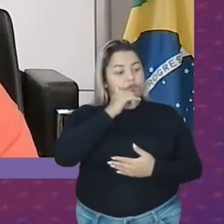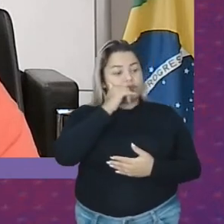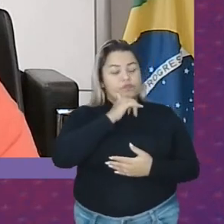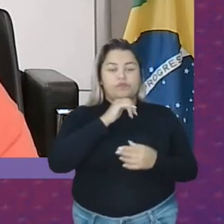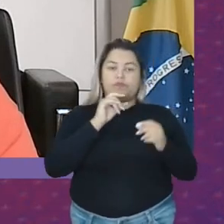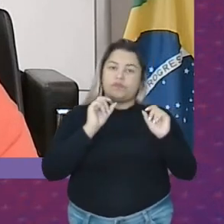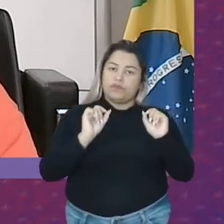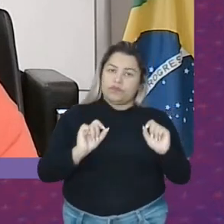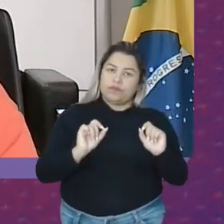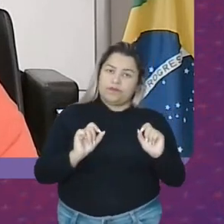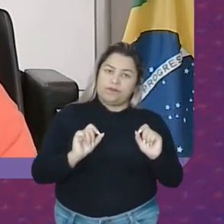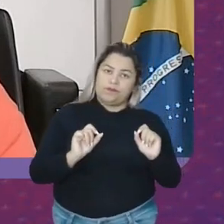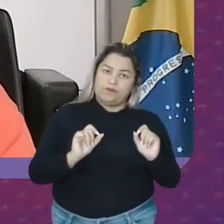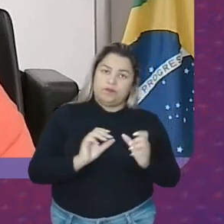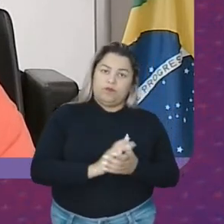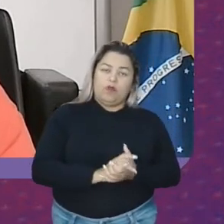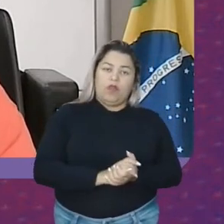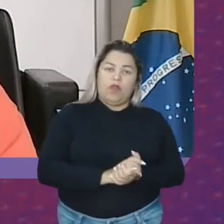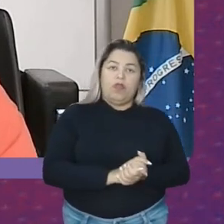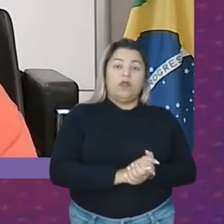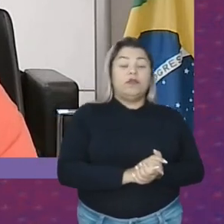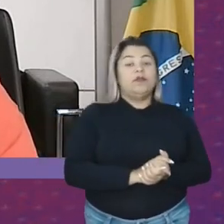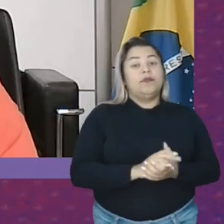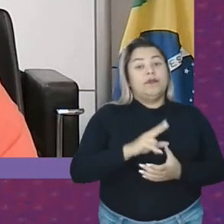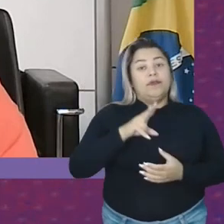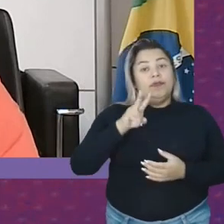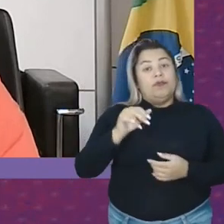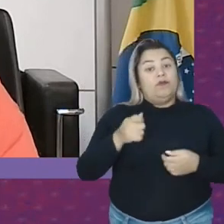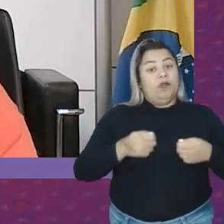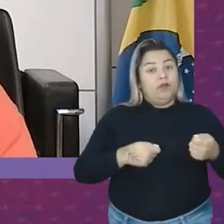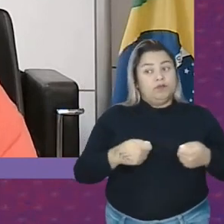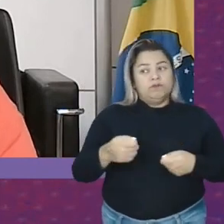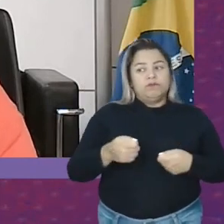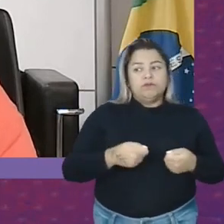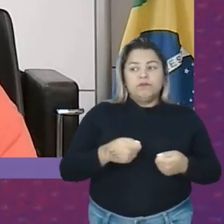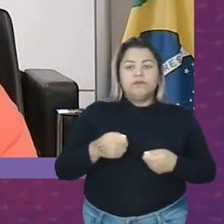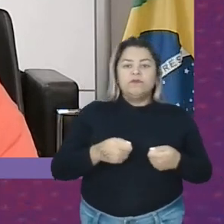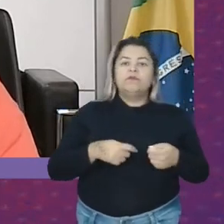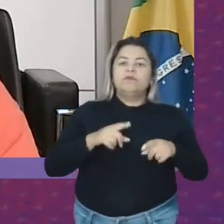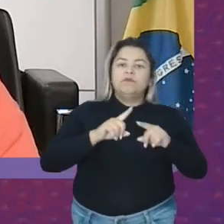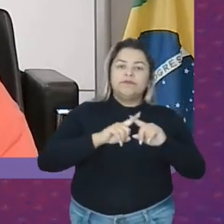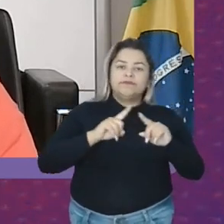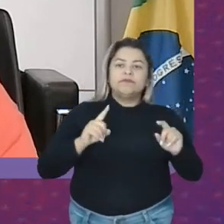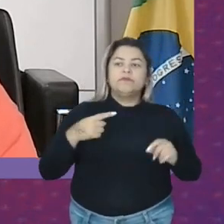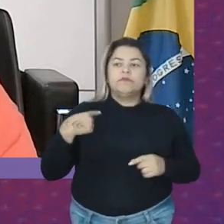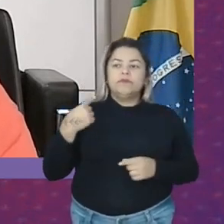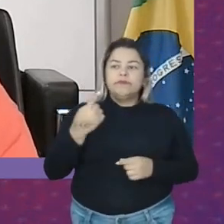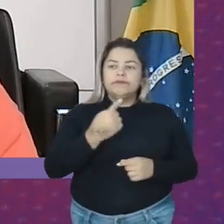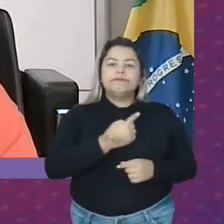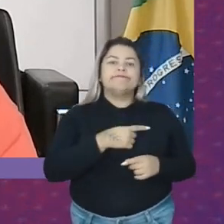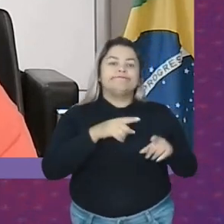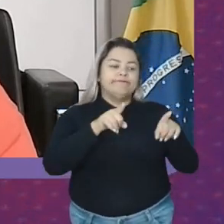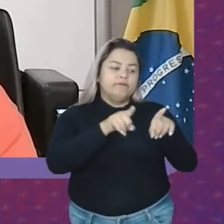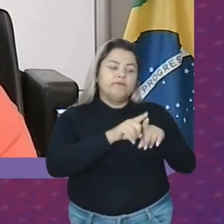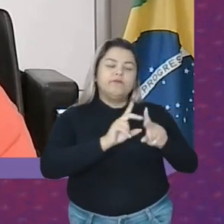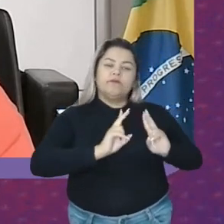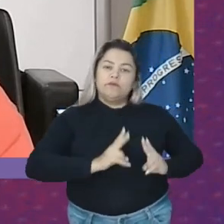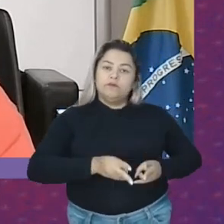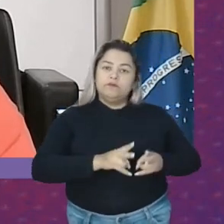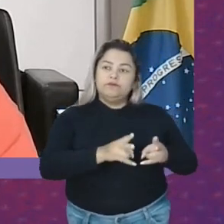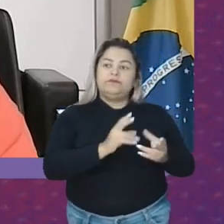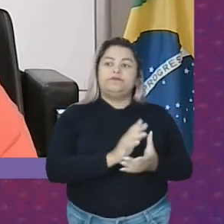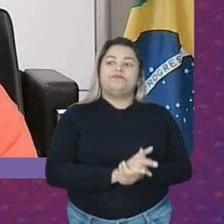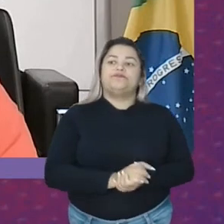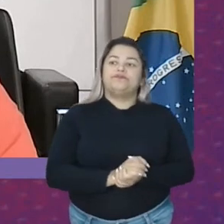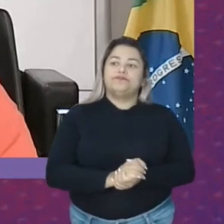ministério que ele faz articulações, mas nós também estamos caminhando para fazer um